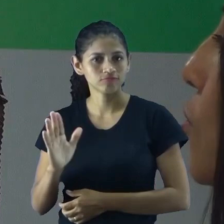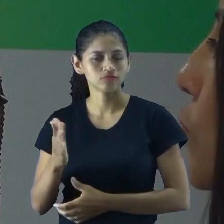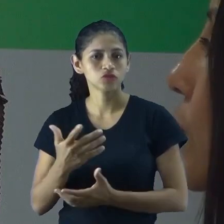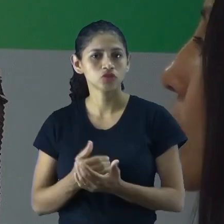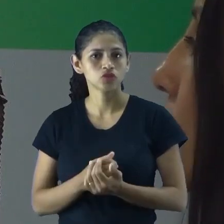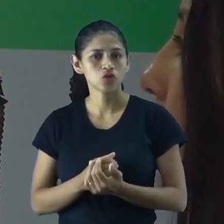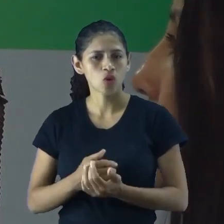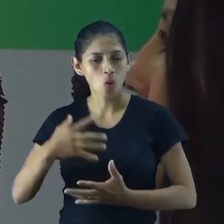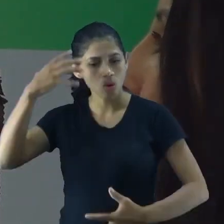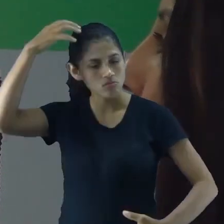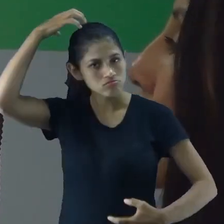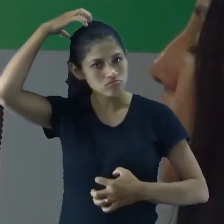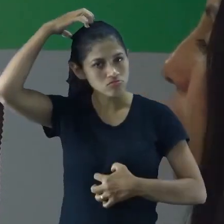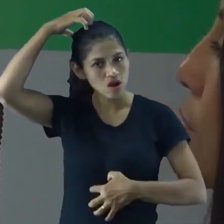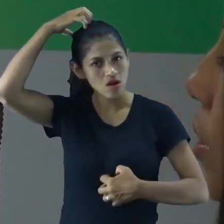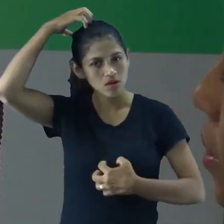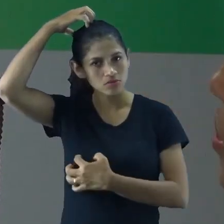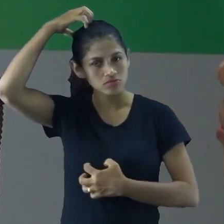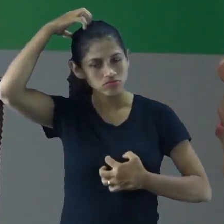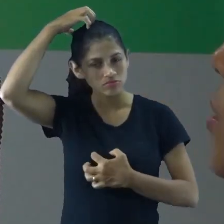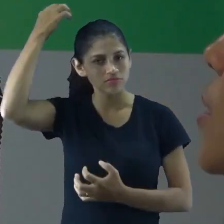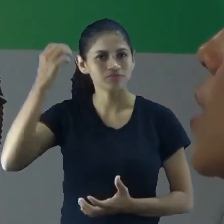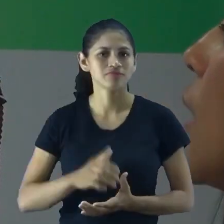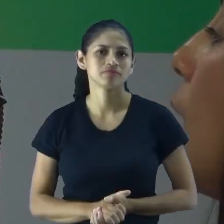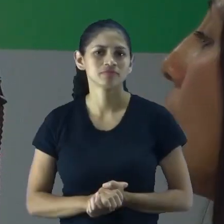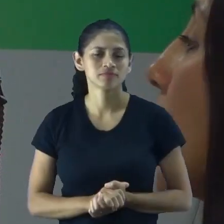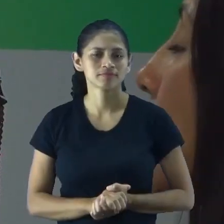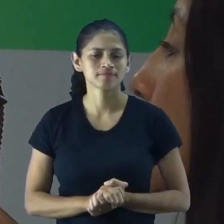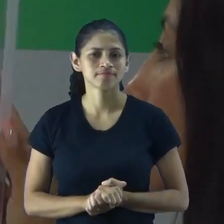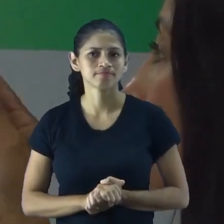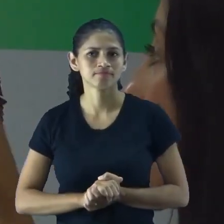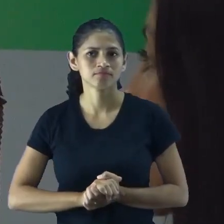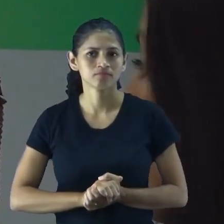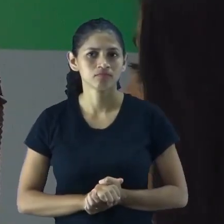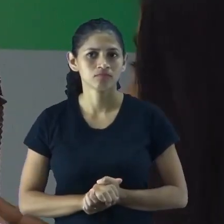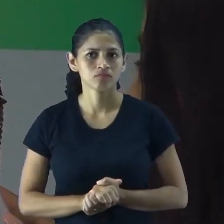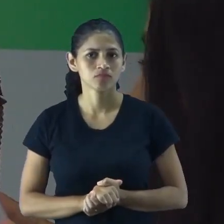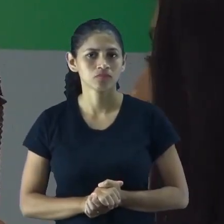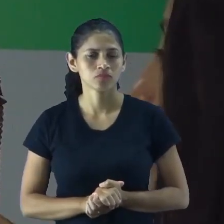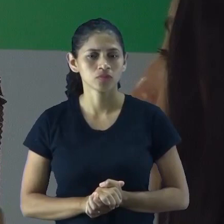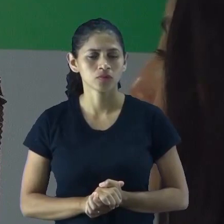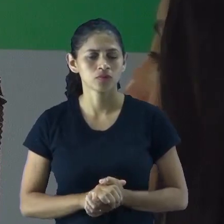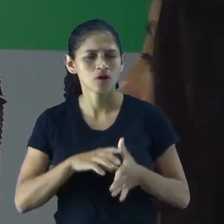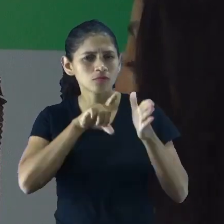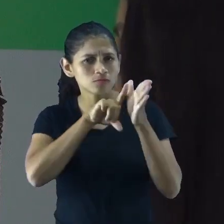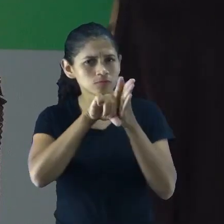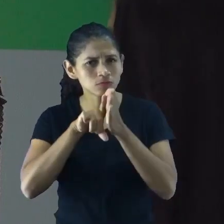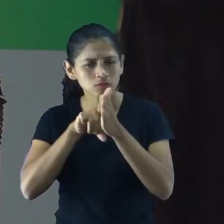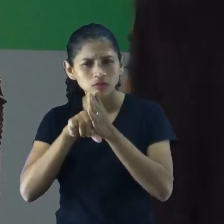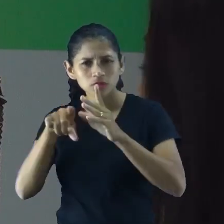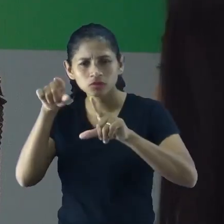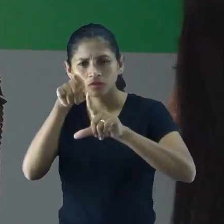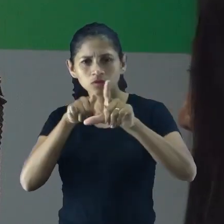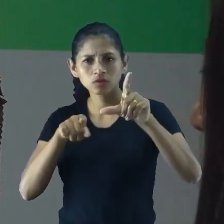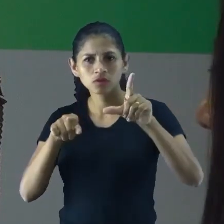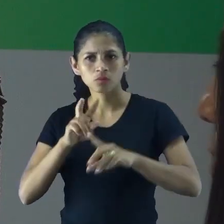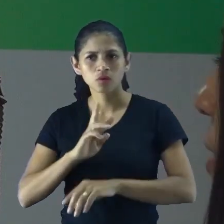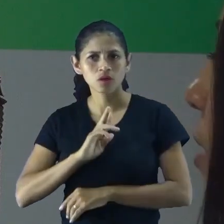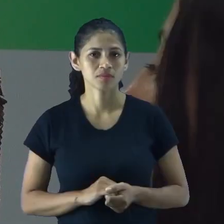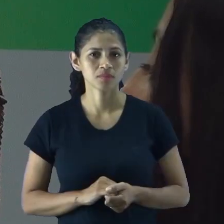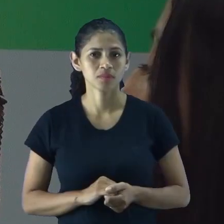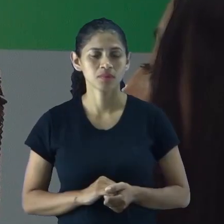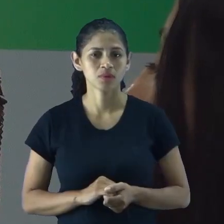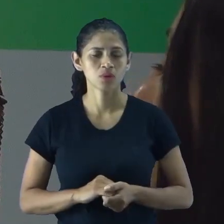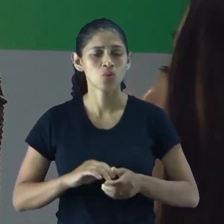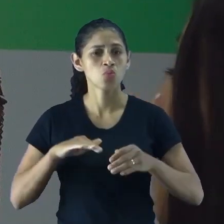que é a fonte certo Então olha só analisando esse gráfico nós vamos responder essas perguntas aqui